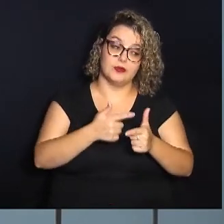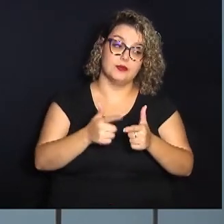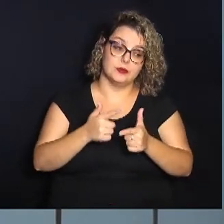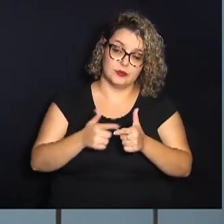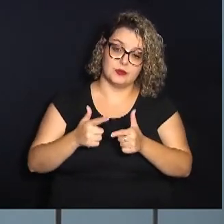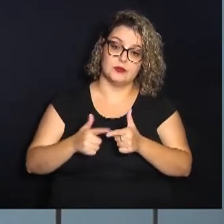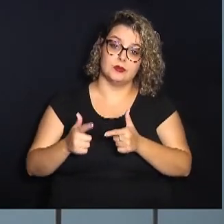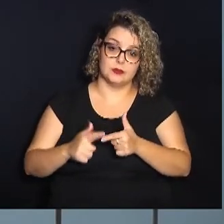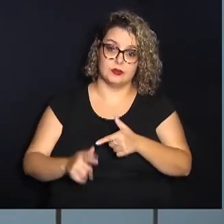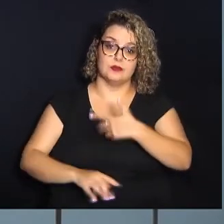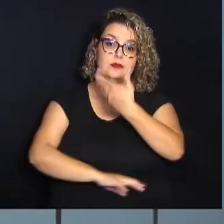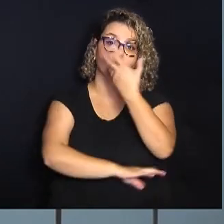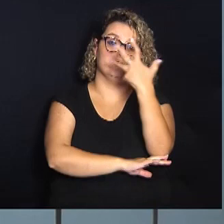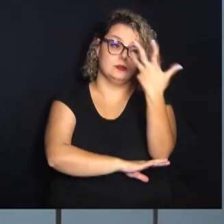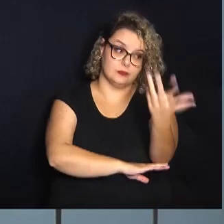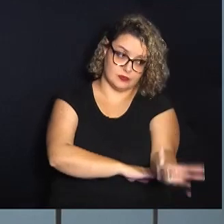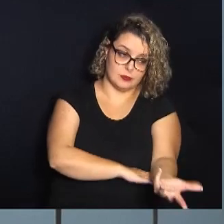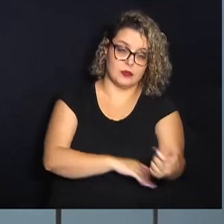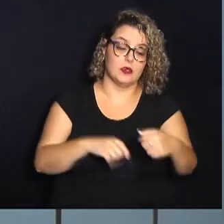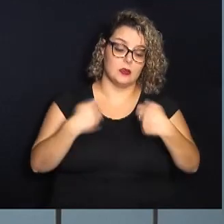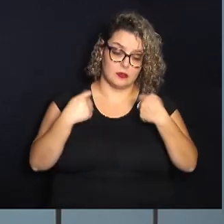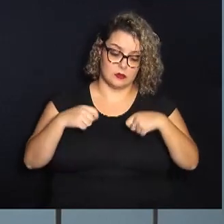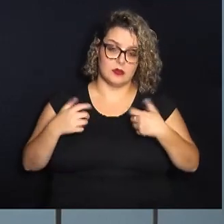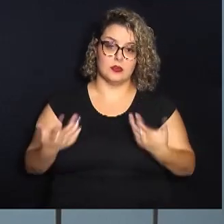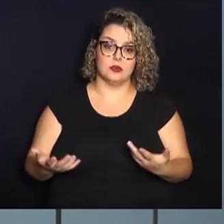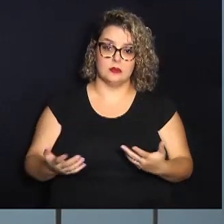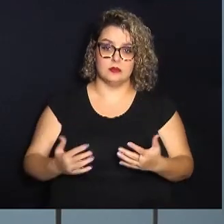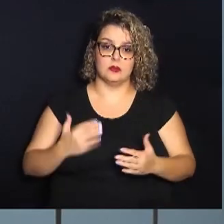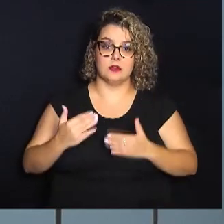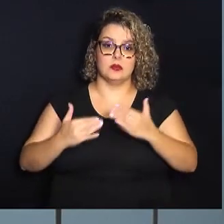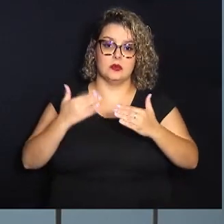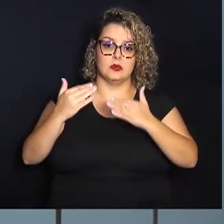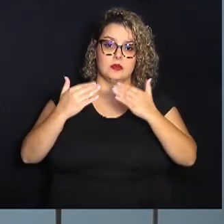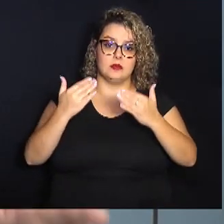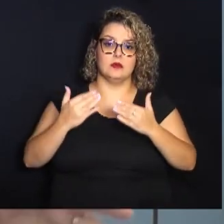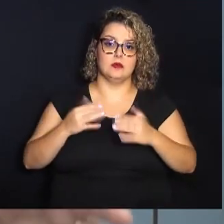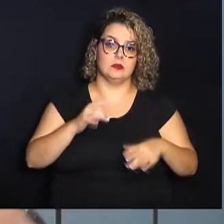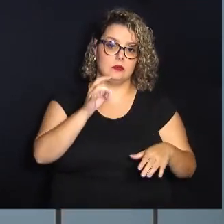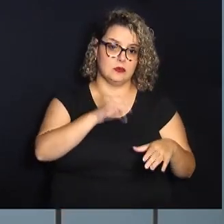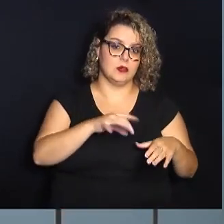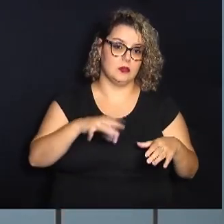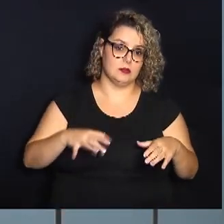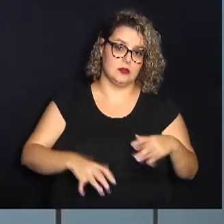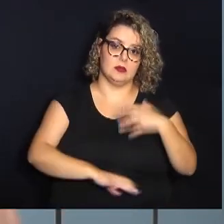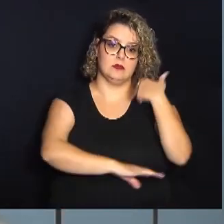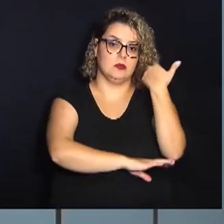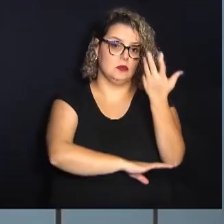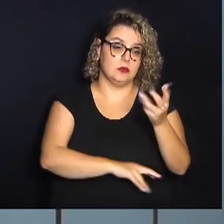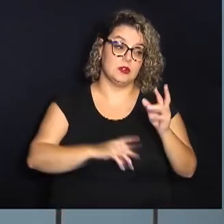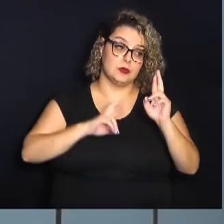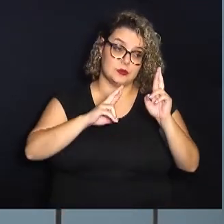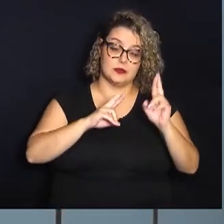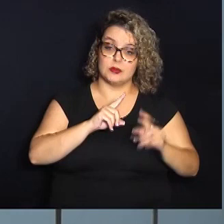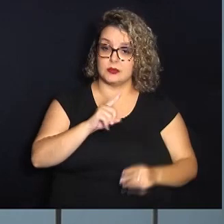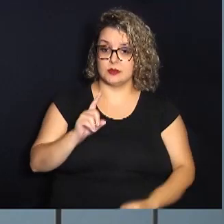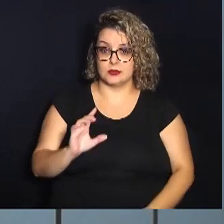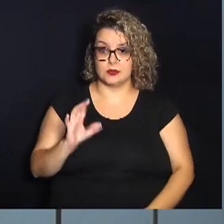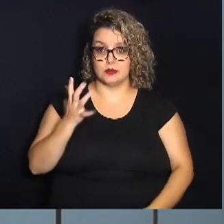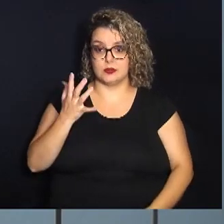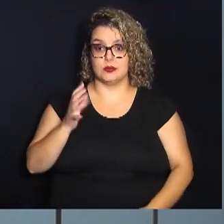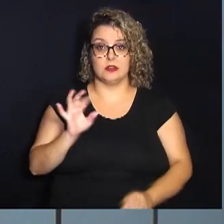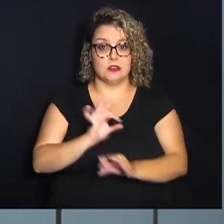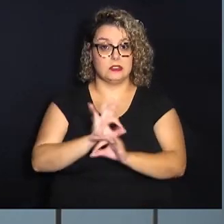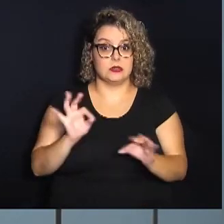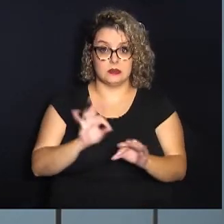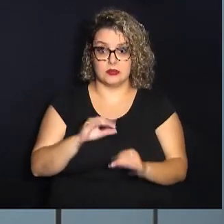outras árvores derrubadas e precisamos recuperar o plantio dessas mesmas árvores. Aí espero que não aconteça nada de